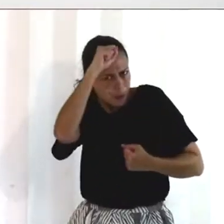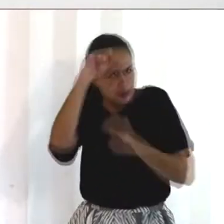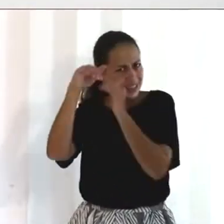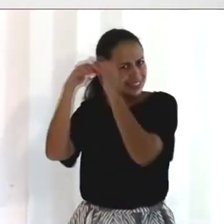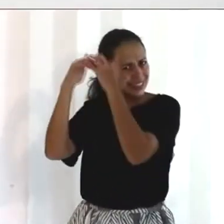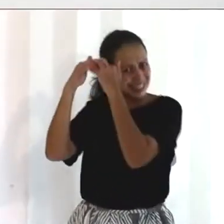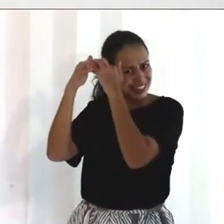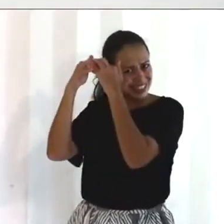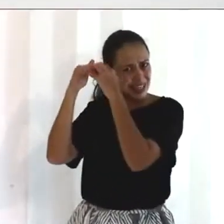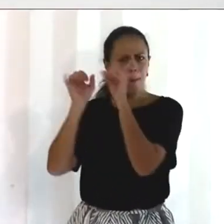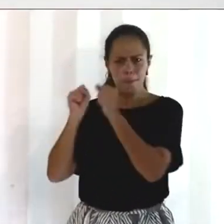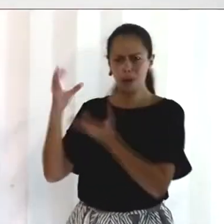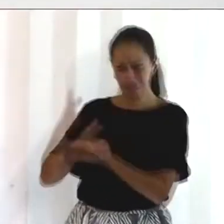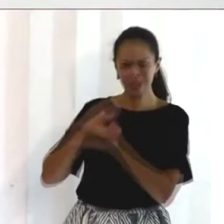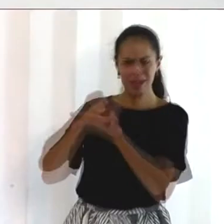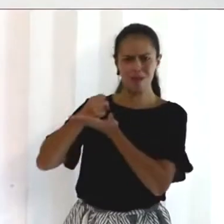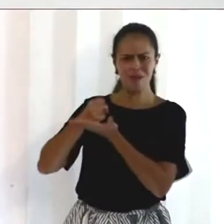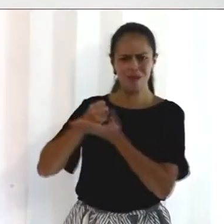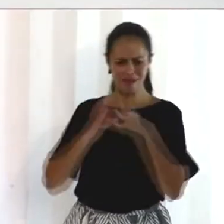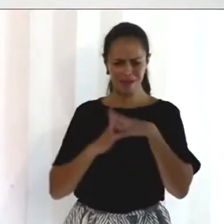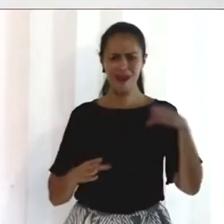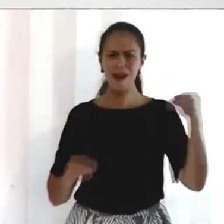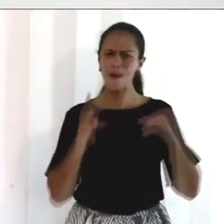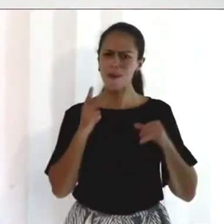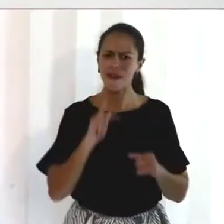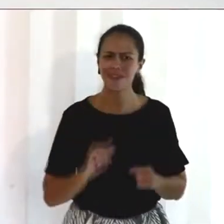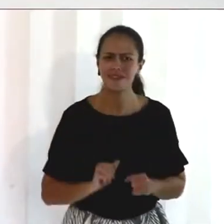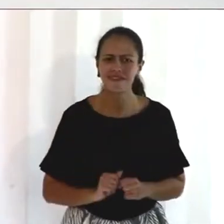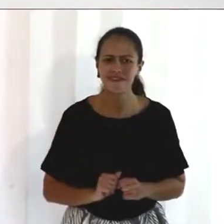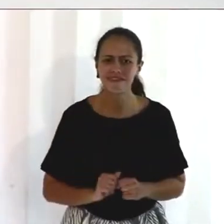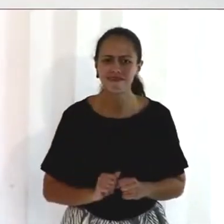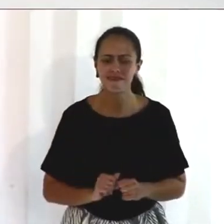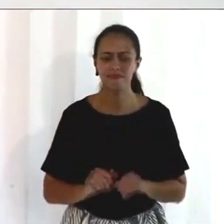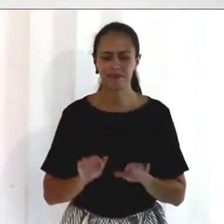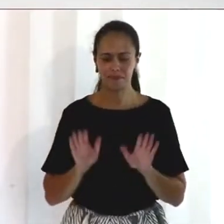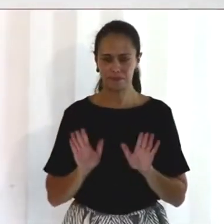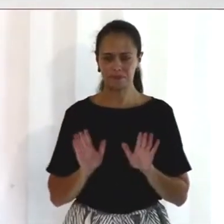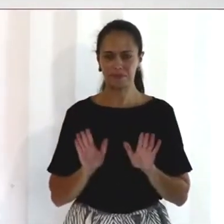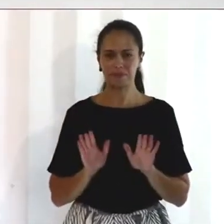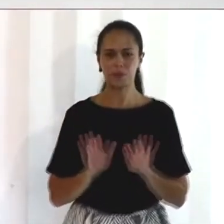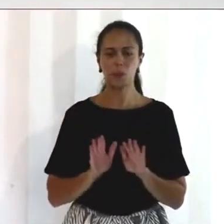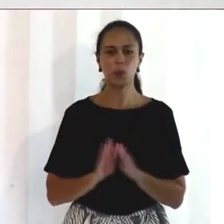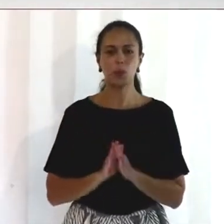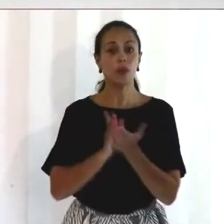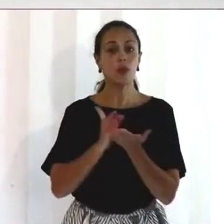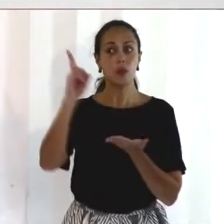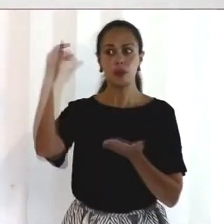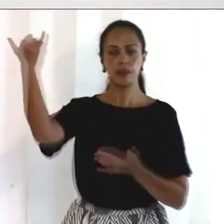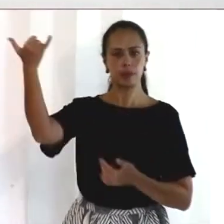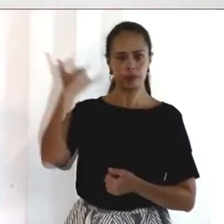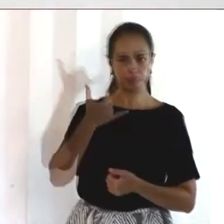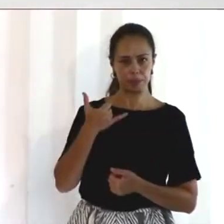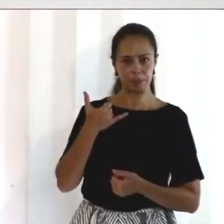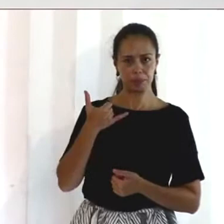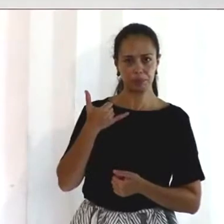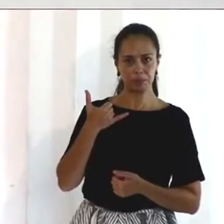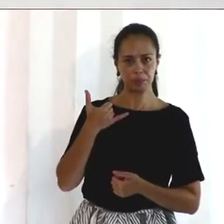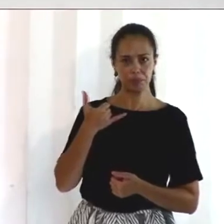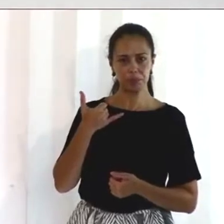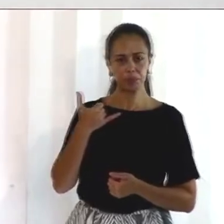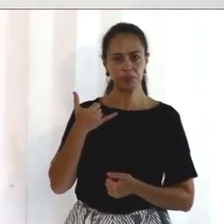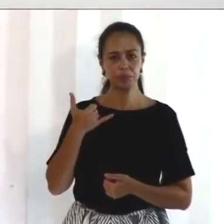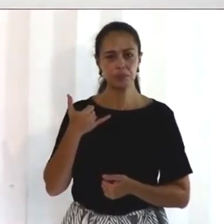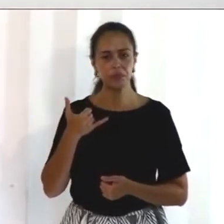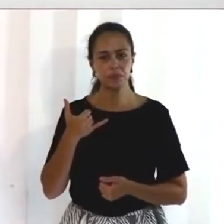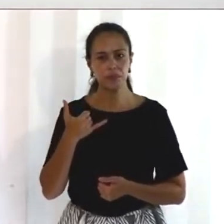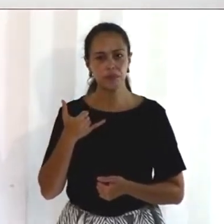Bíblia diz que a semente é como a palavra de Deus, a palavra de Deus é como semente. A palavra de Deus é lançada no solo. Qual é o solo que guarda